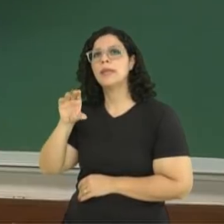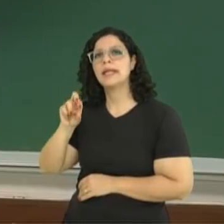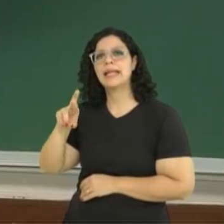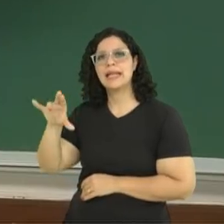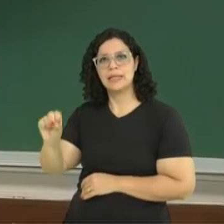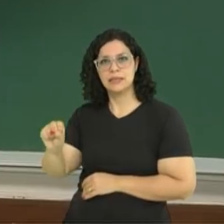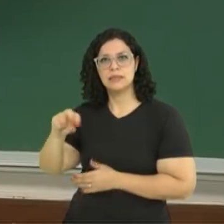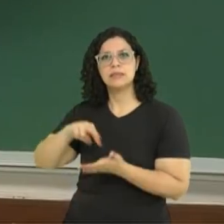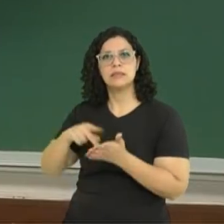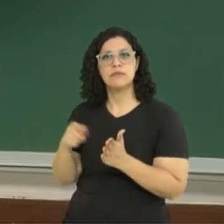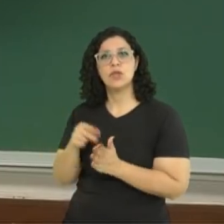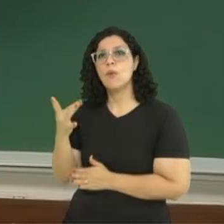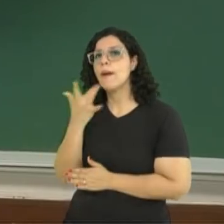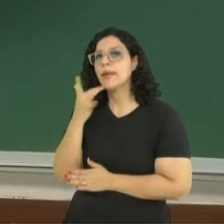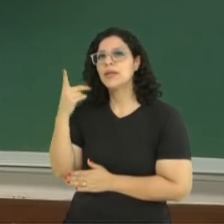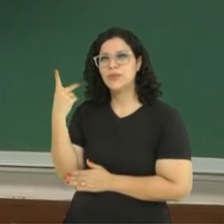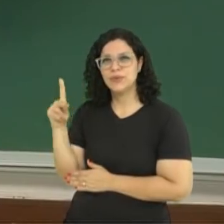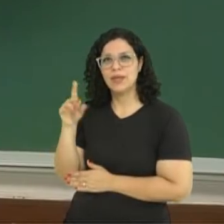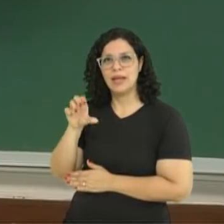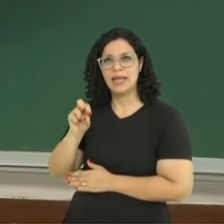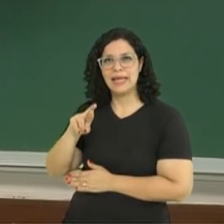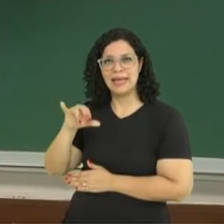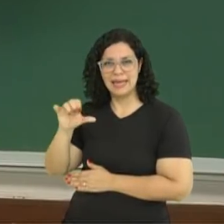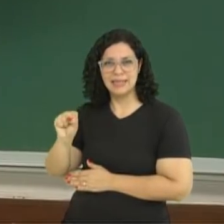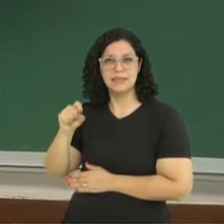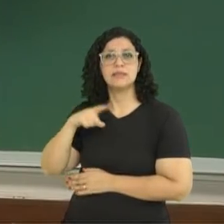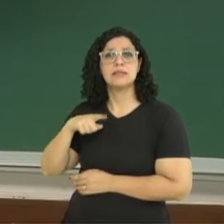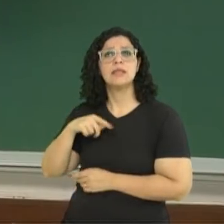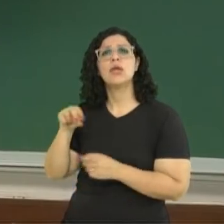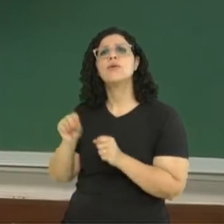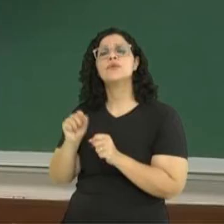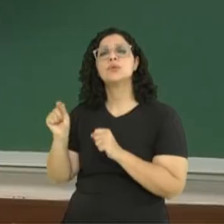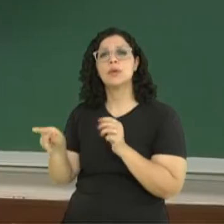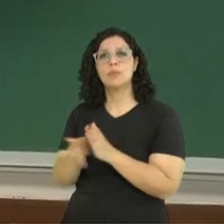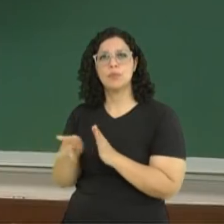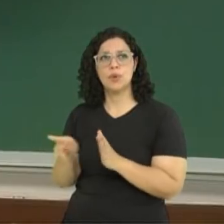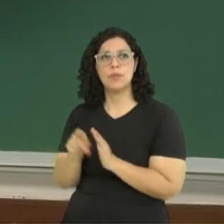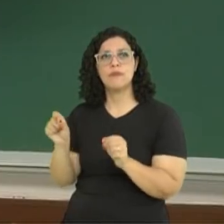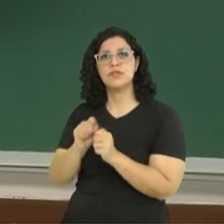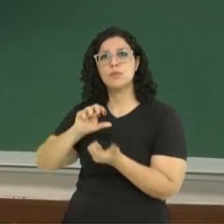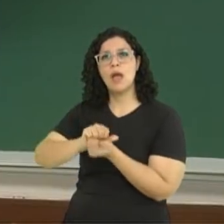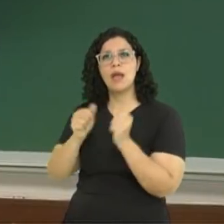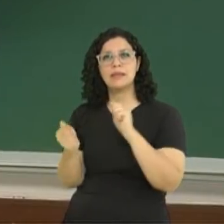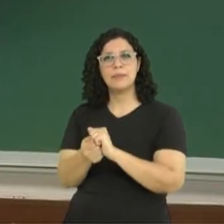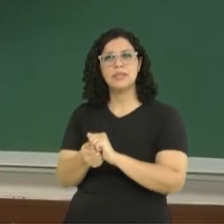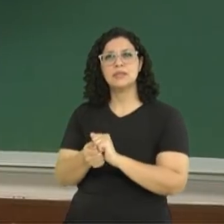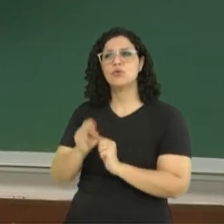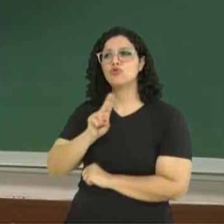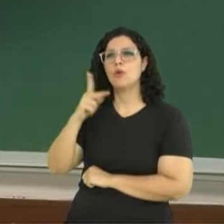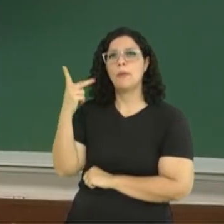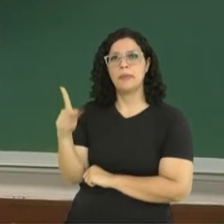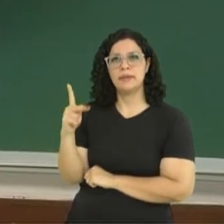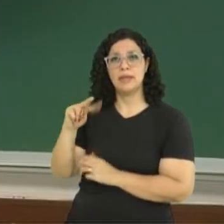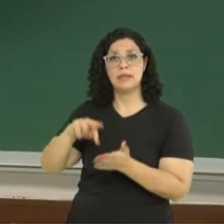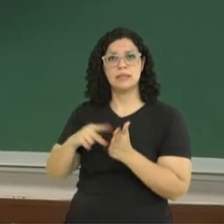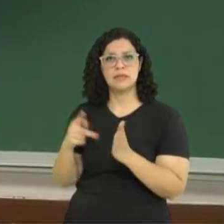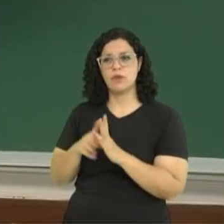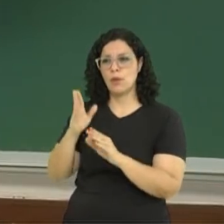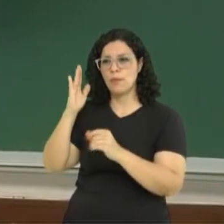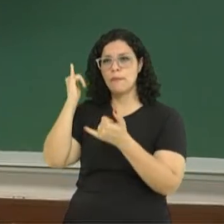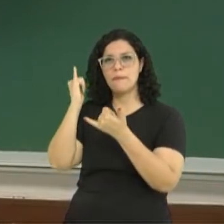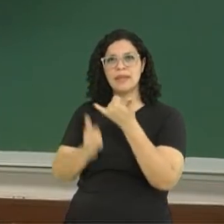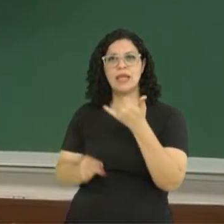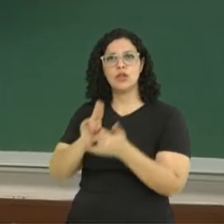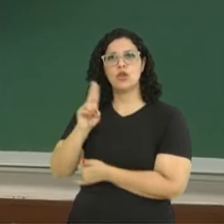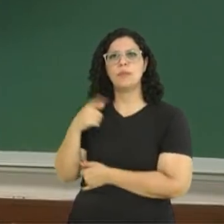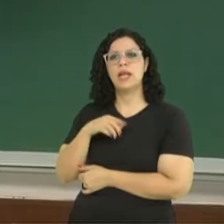O que é Cris? Cris é um apelido. Cristiane, Cris. O que eu fiz? Eu fiz uma abstração do nome, ou seja, eu cortei a metade do